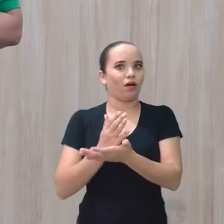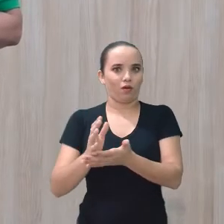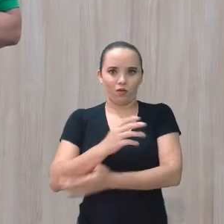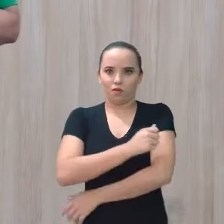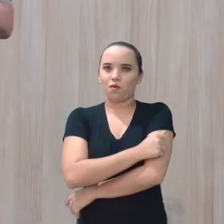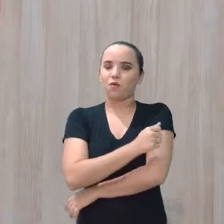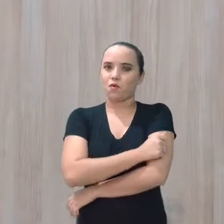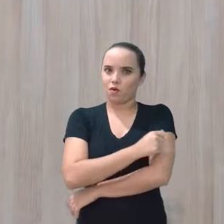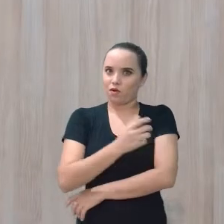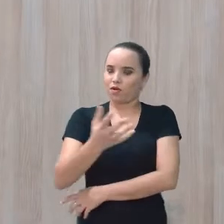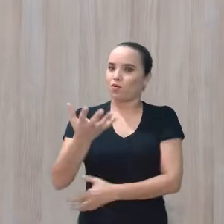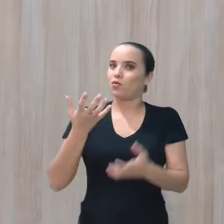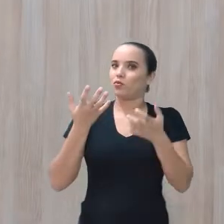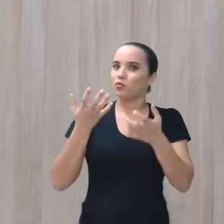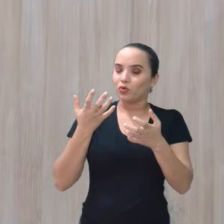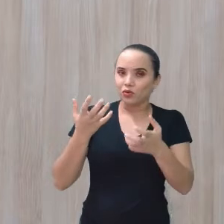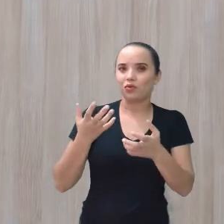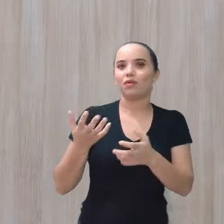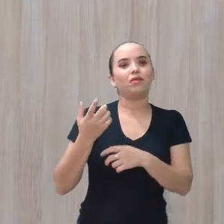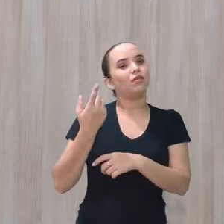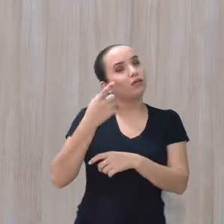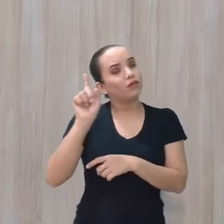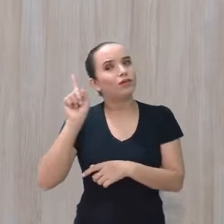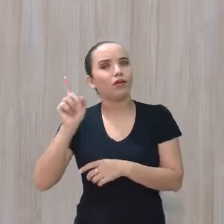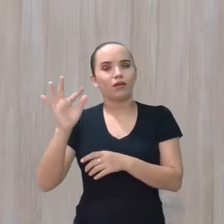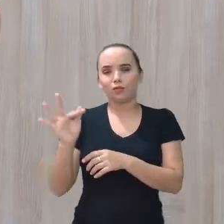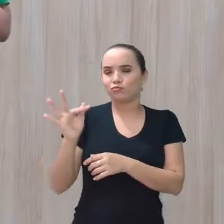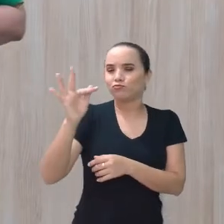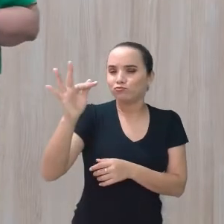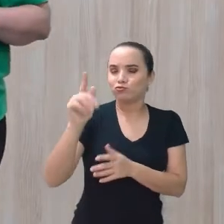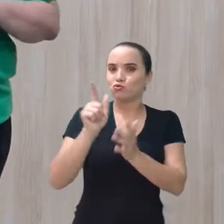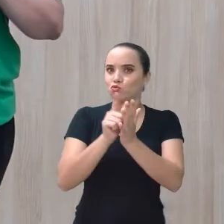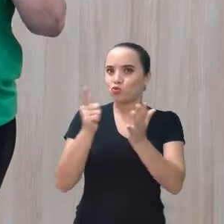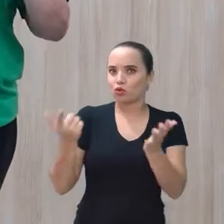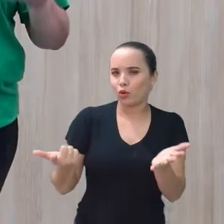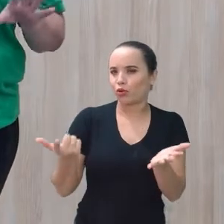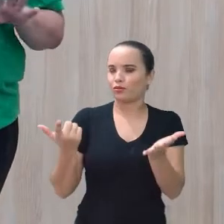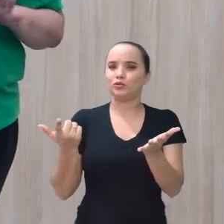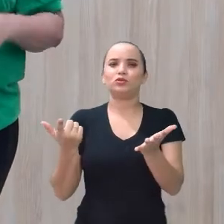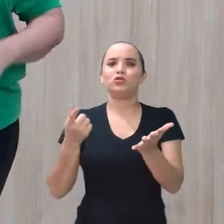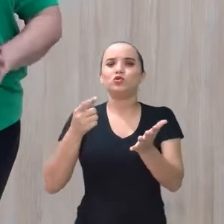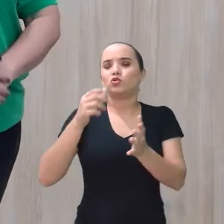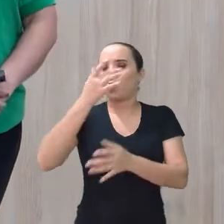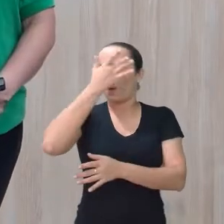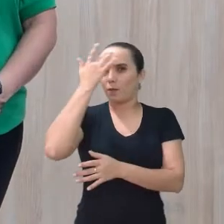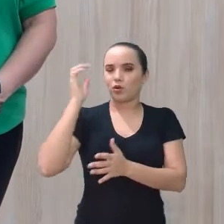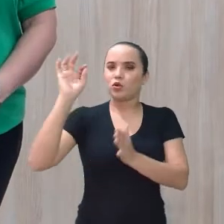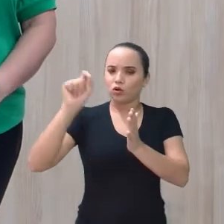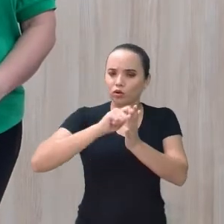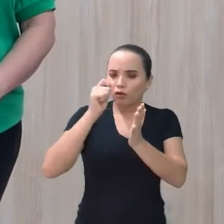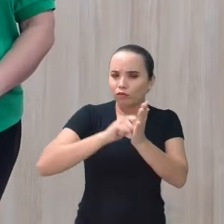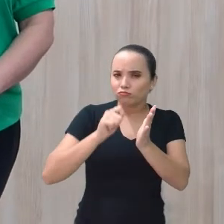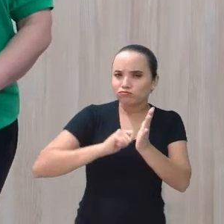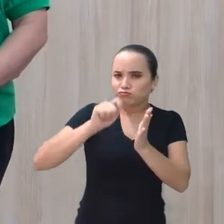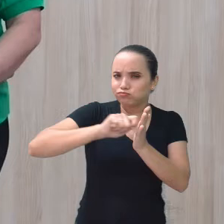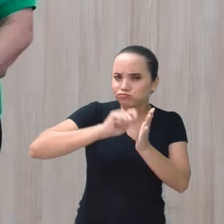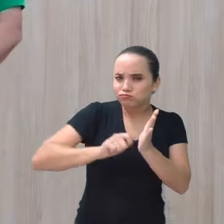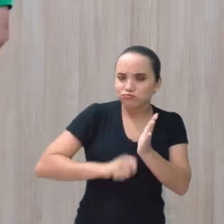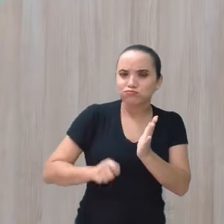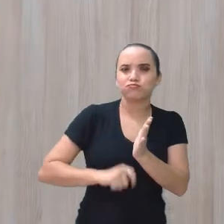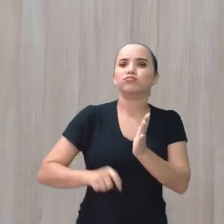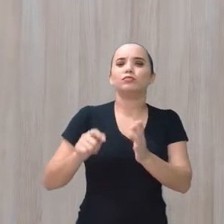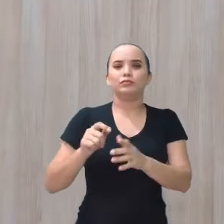nossa rede, não sai aí um jornalista, um editor. Eu acredito em tudo isso, não é, professora Camille?